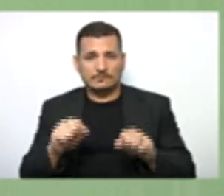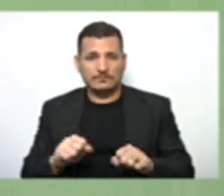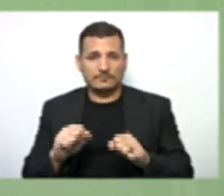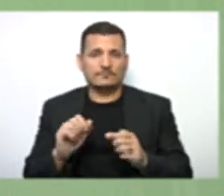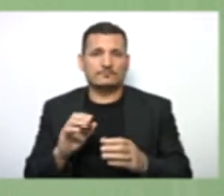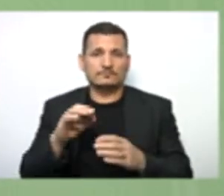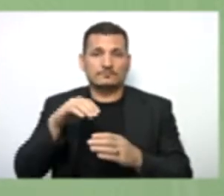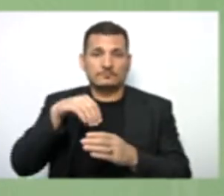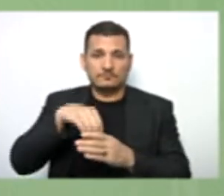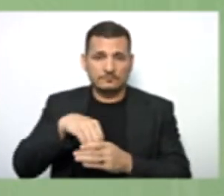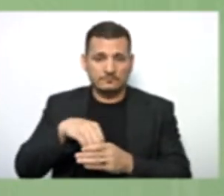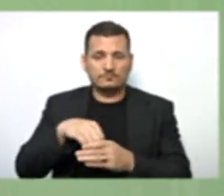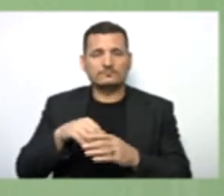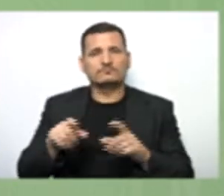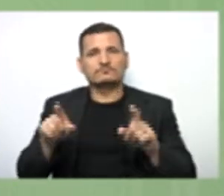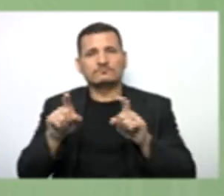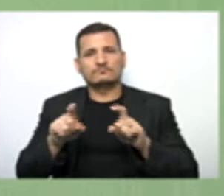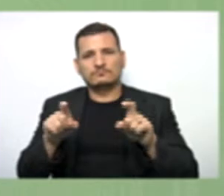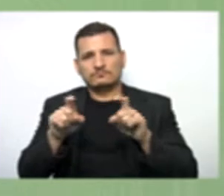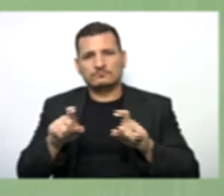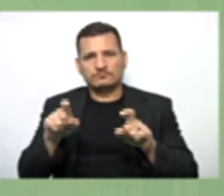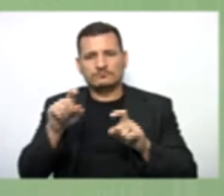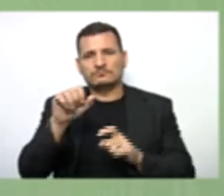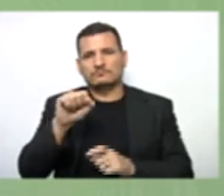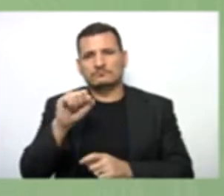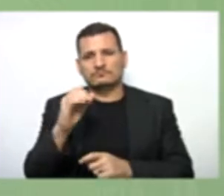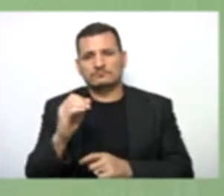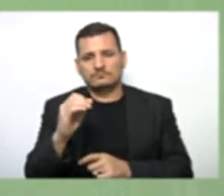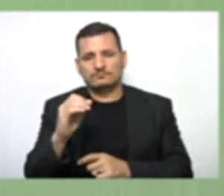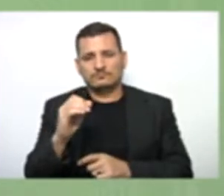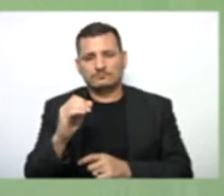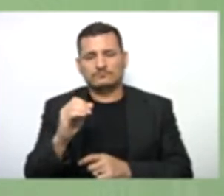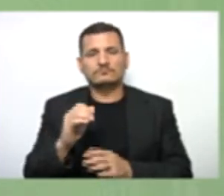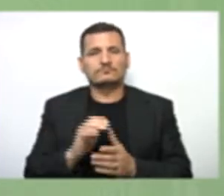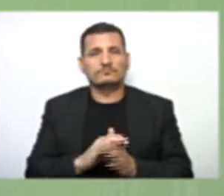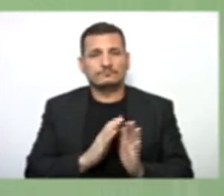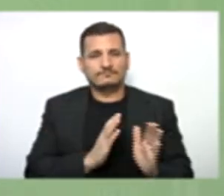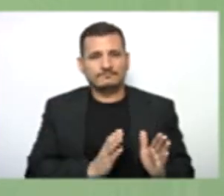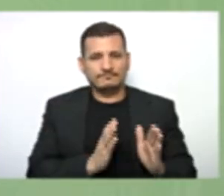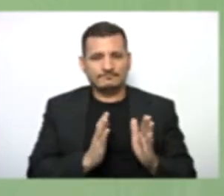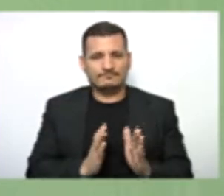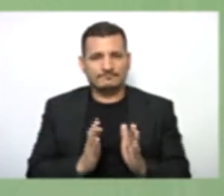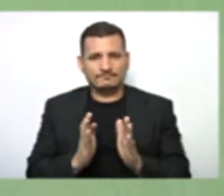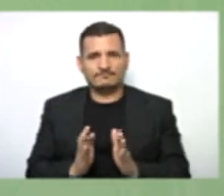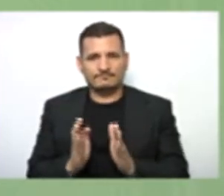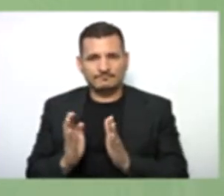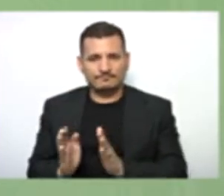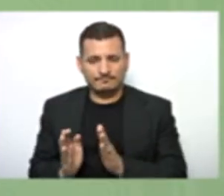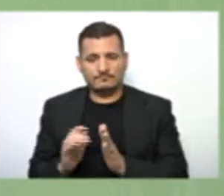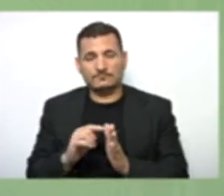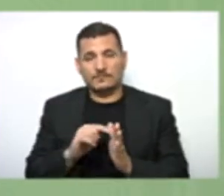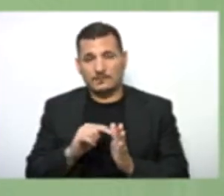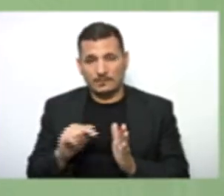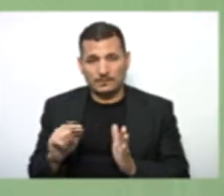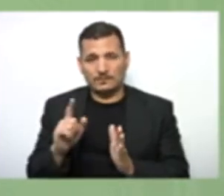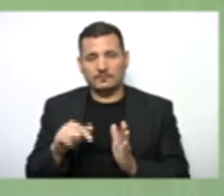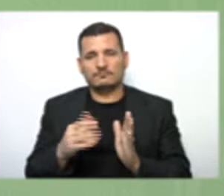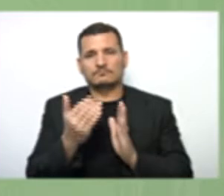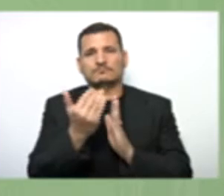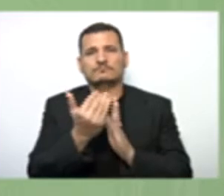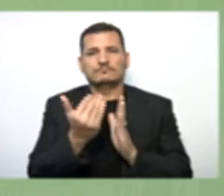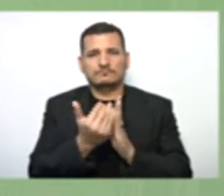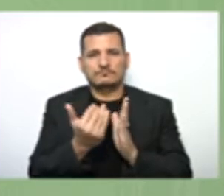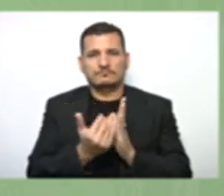ambiente fornecido pelo sistema operacional. Resumindo, o processo vai ser um programa